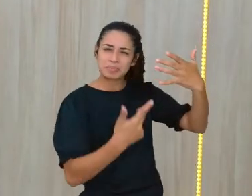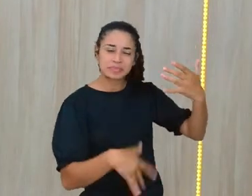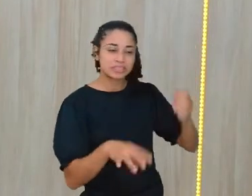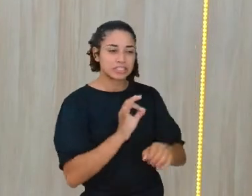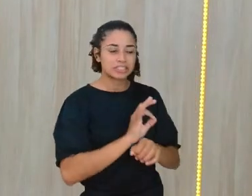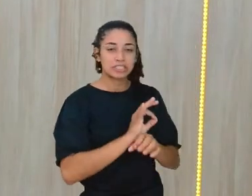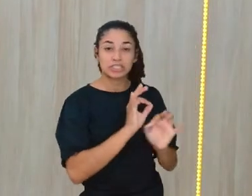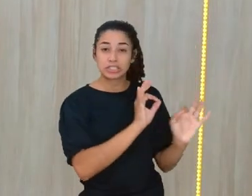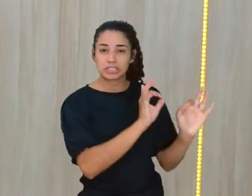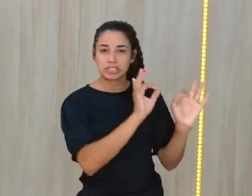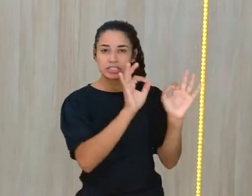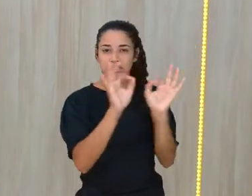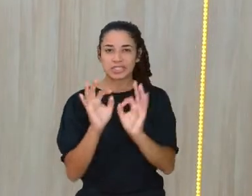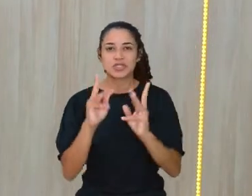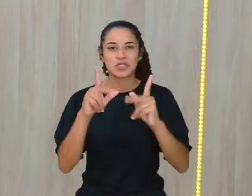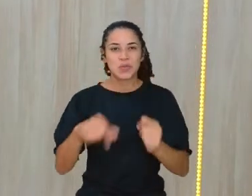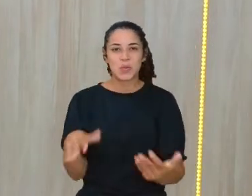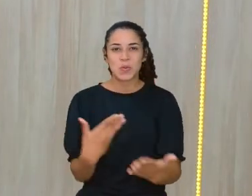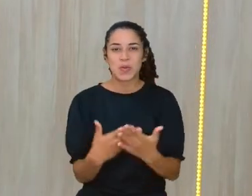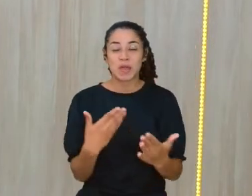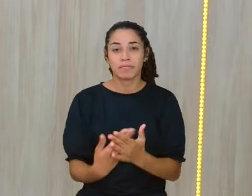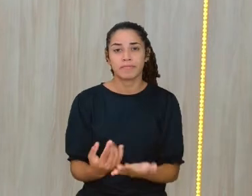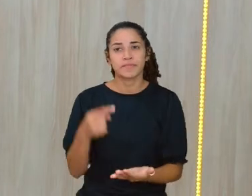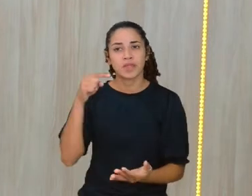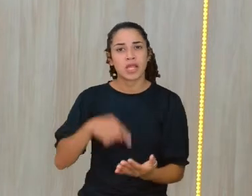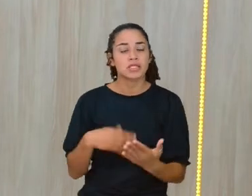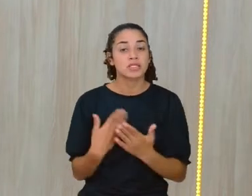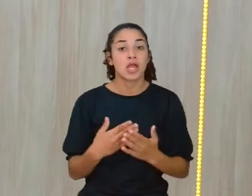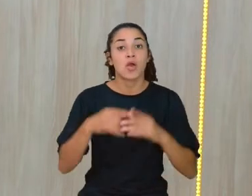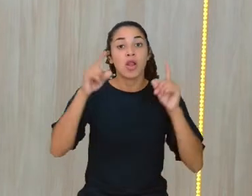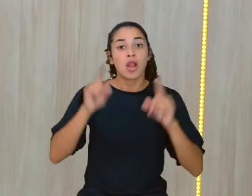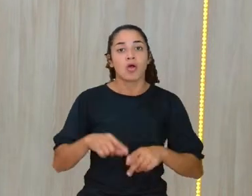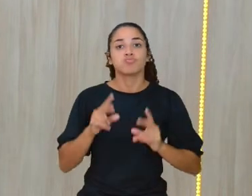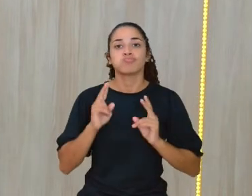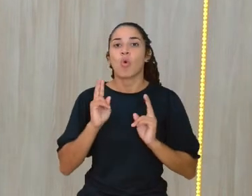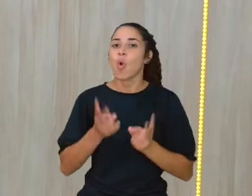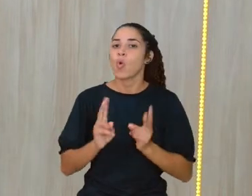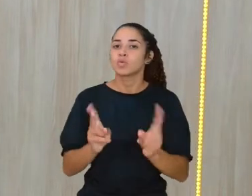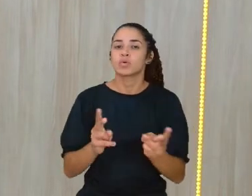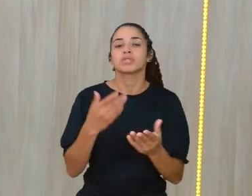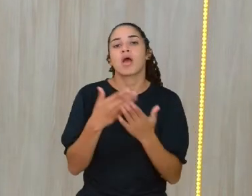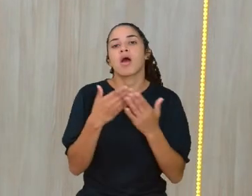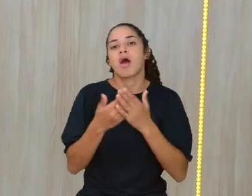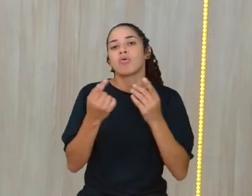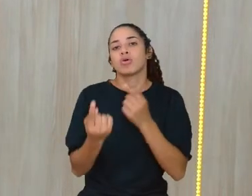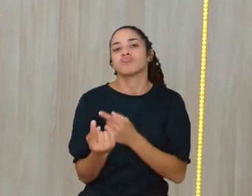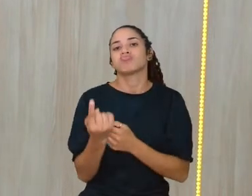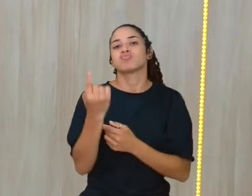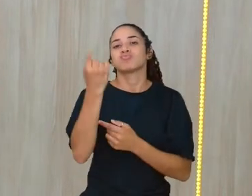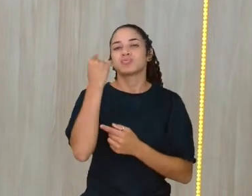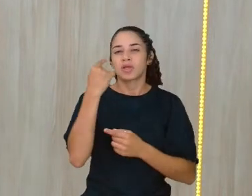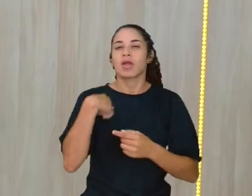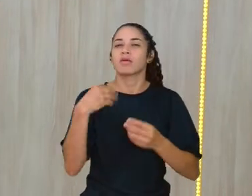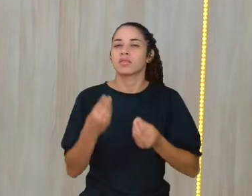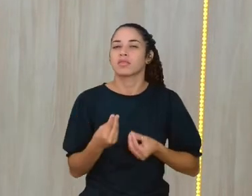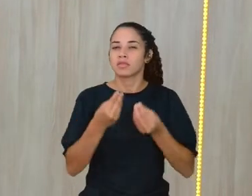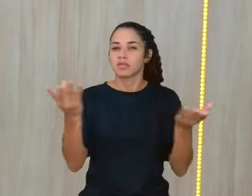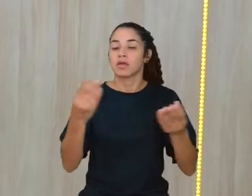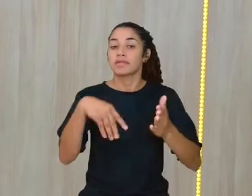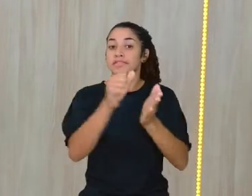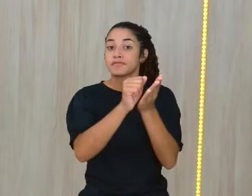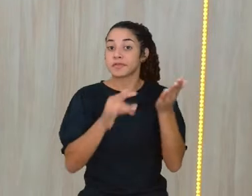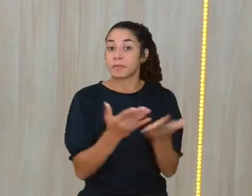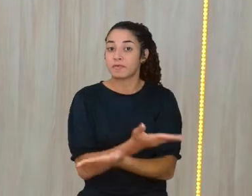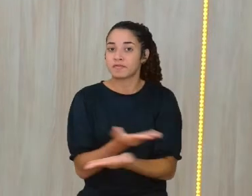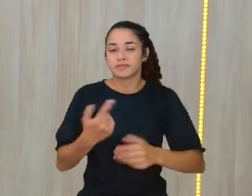aulas. Essa aula é uma continuação da aula anterior, tá? Eu deixei uma atividade para vocês. Espero que vocês